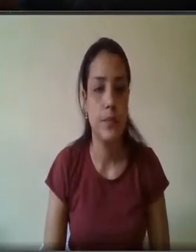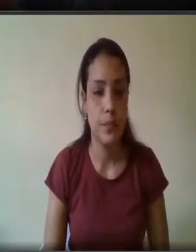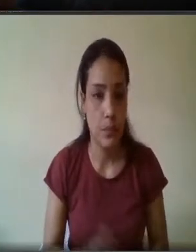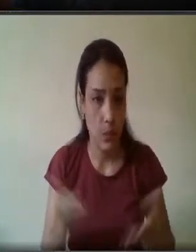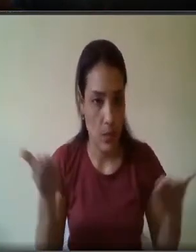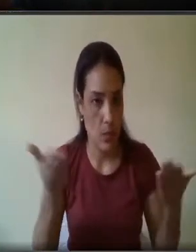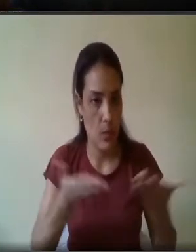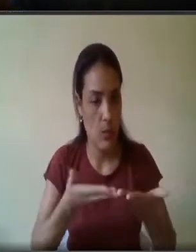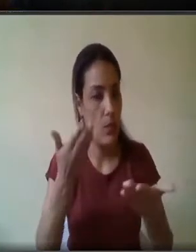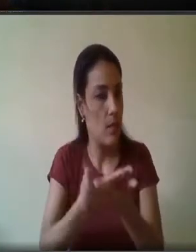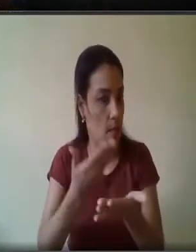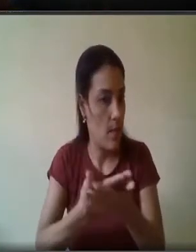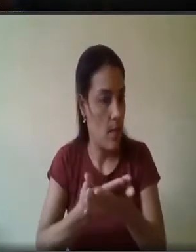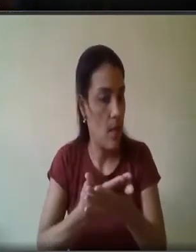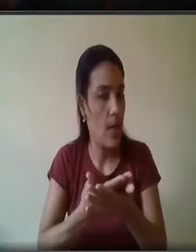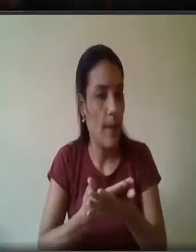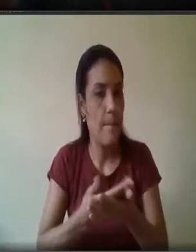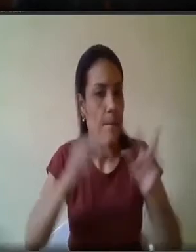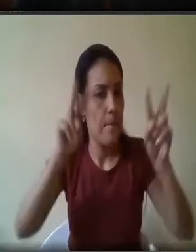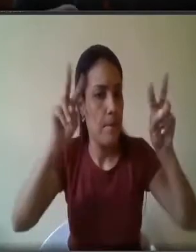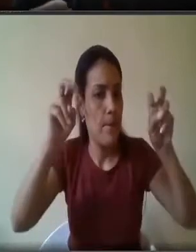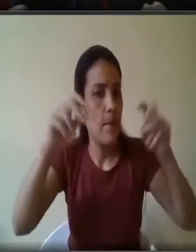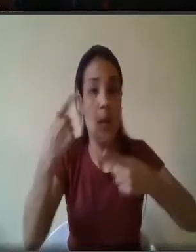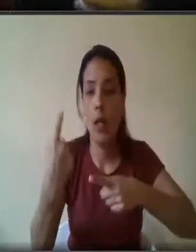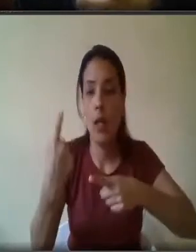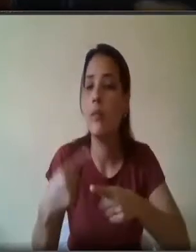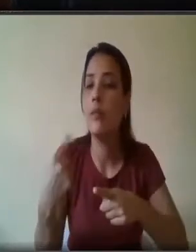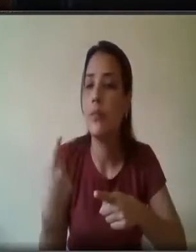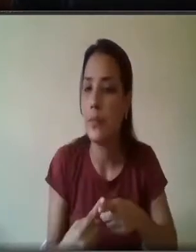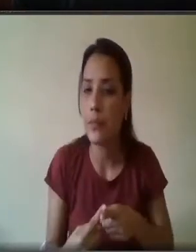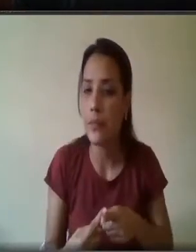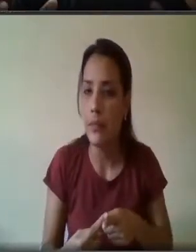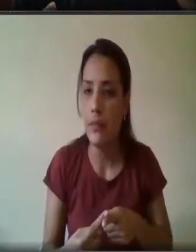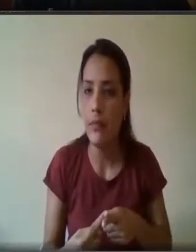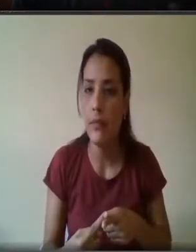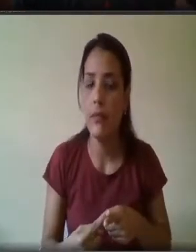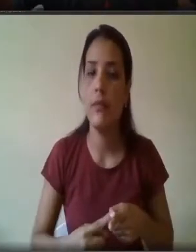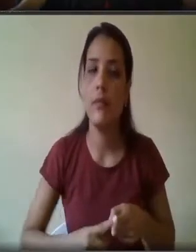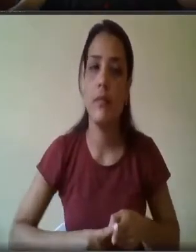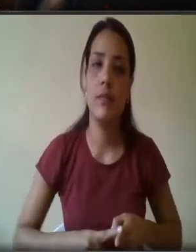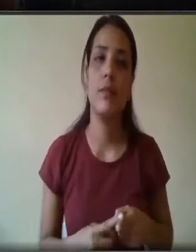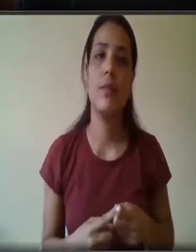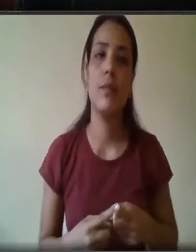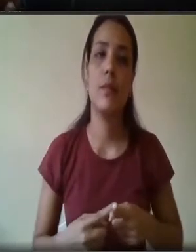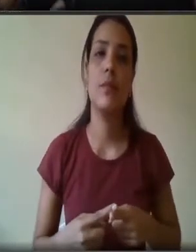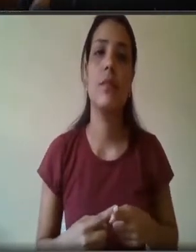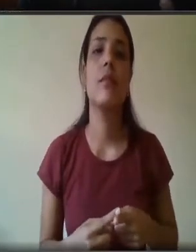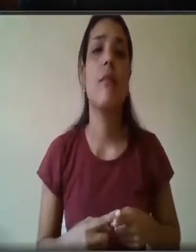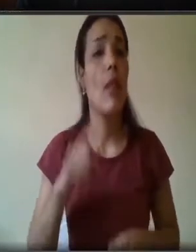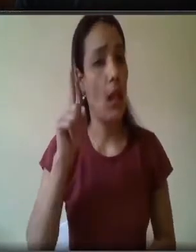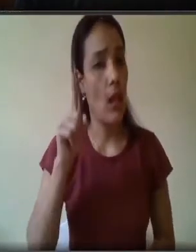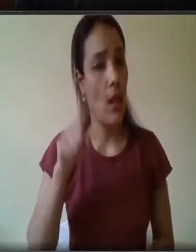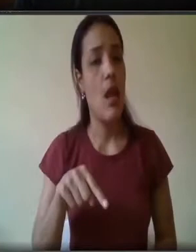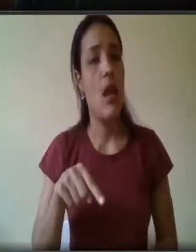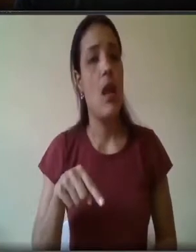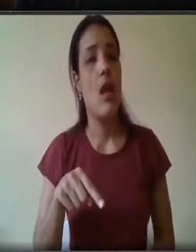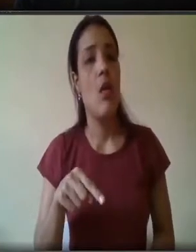com vocês exatamente porque, de uma forma ou de outra, é um assunto